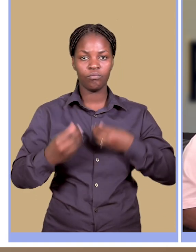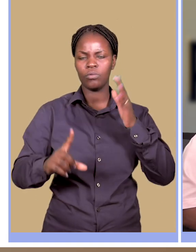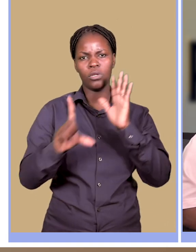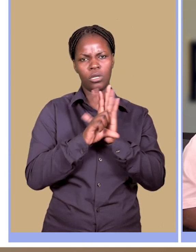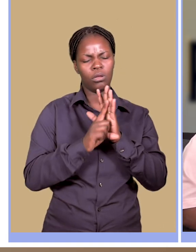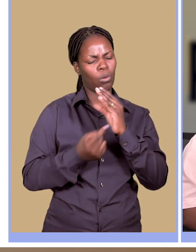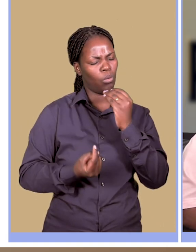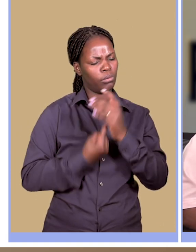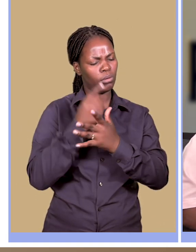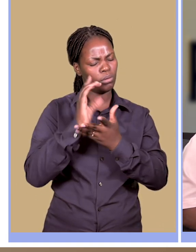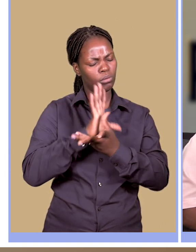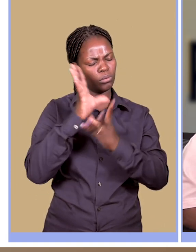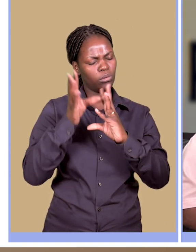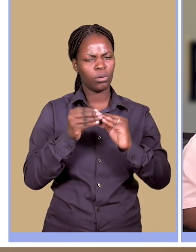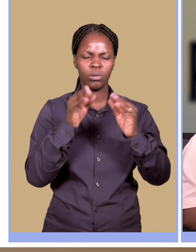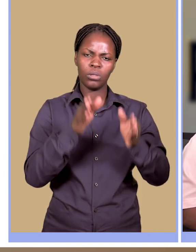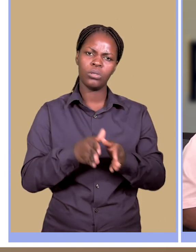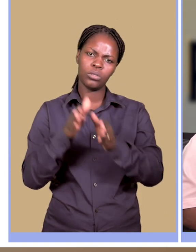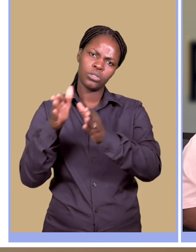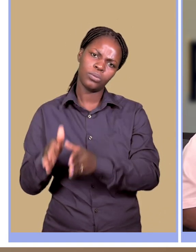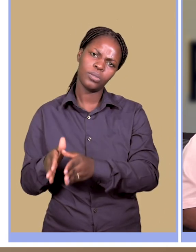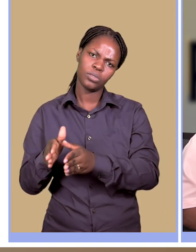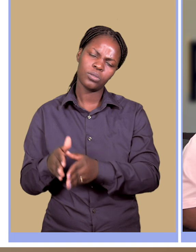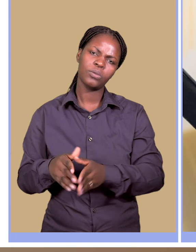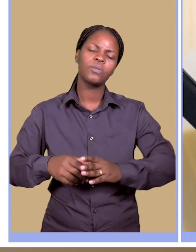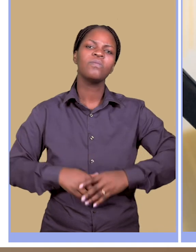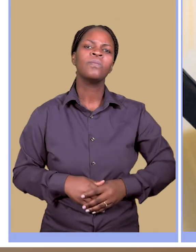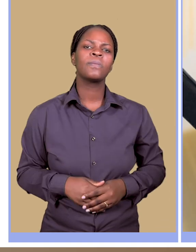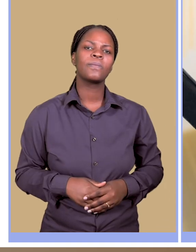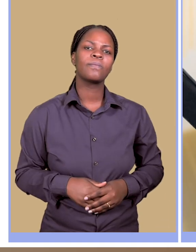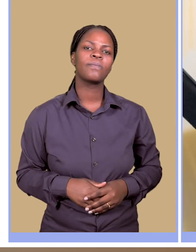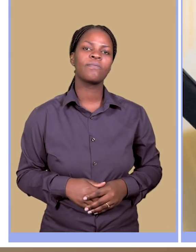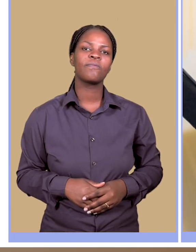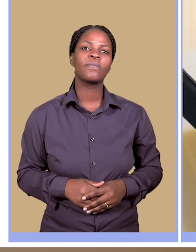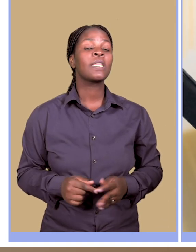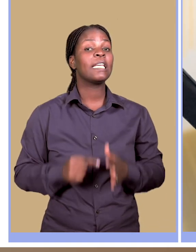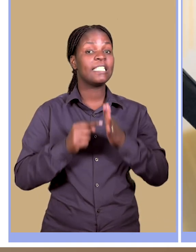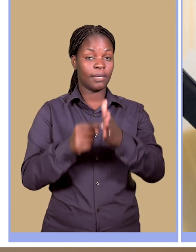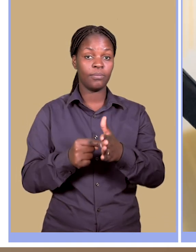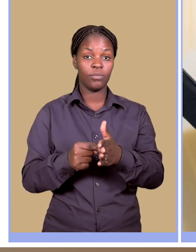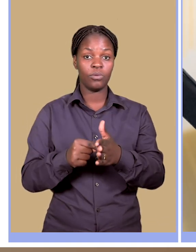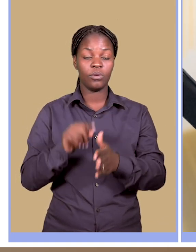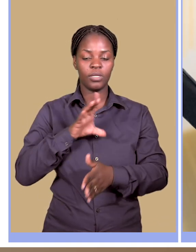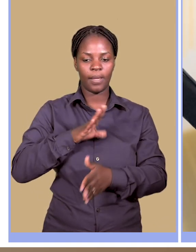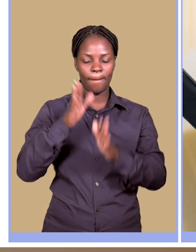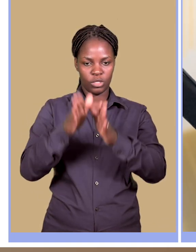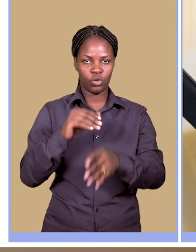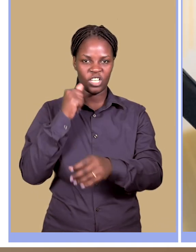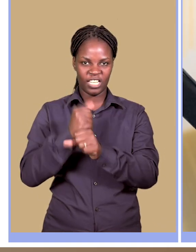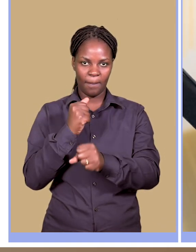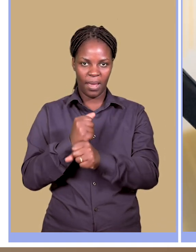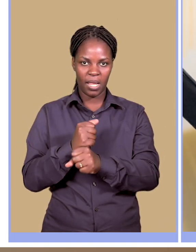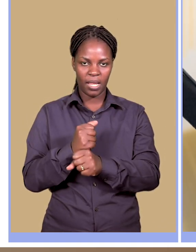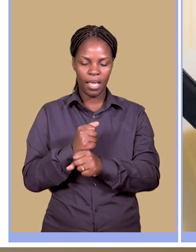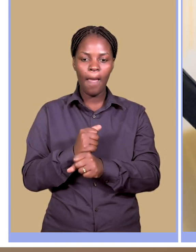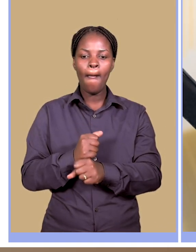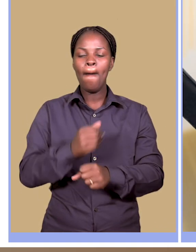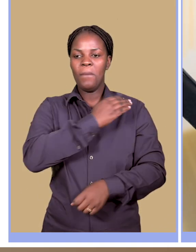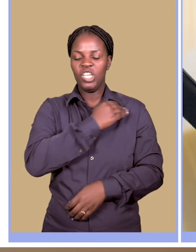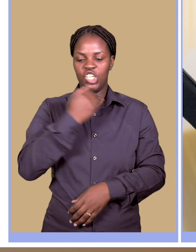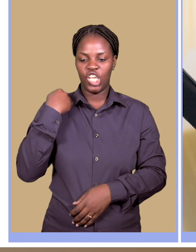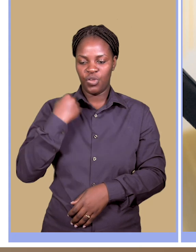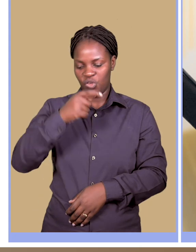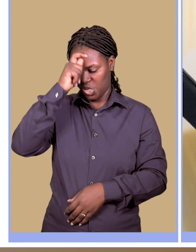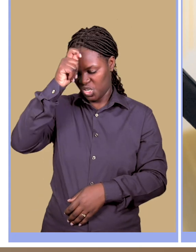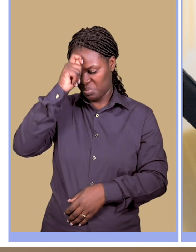acontece com todos nós. Quantos trabalhadores têm os seus direitos violados e que preferem ficar no silêncio?